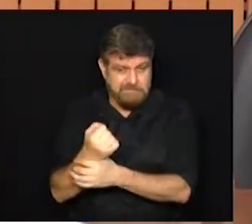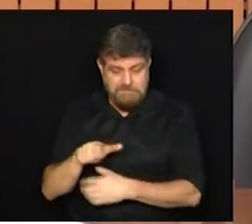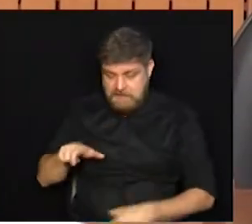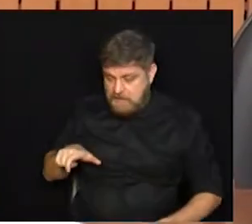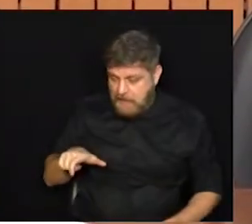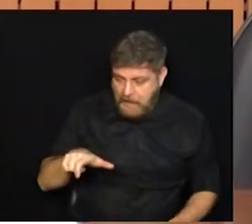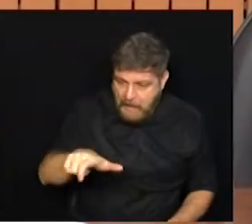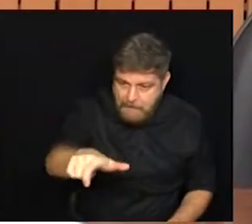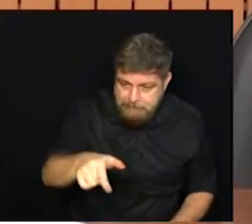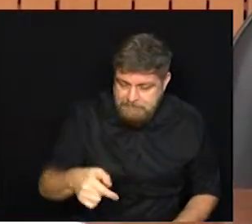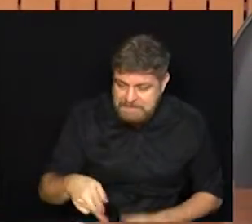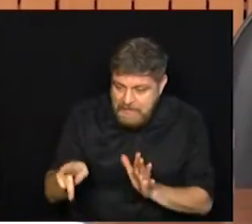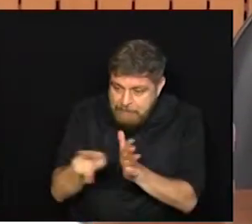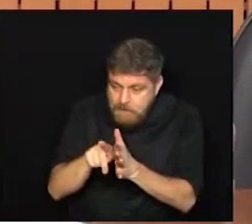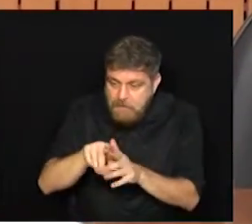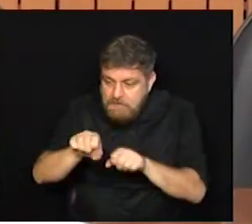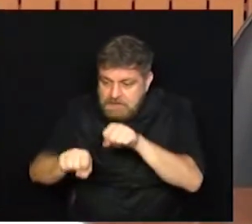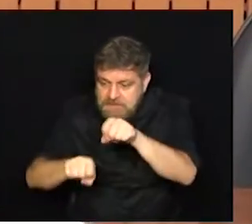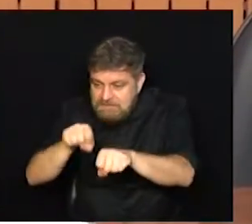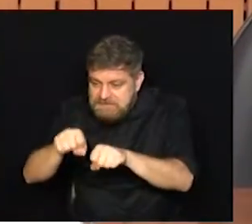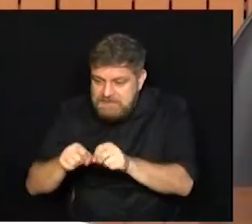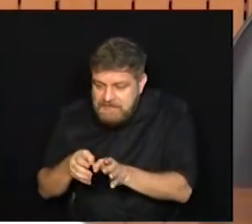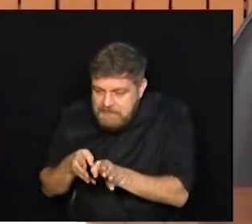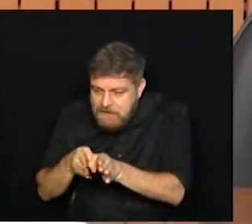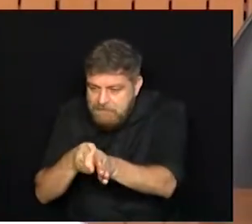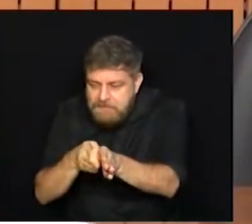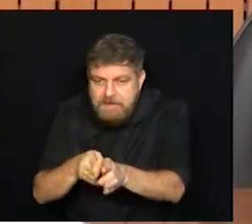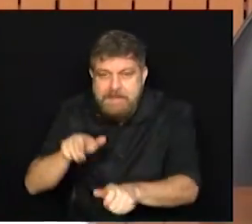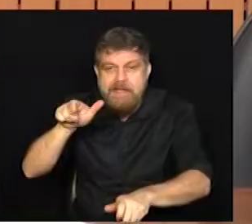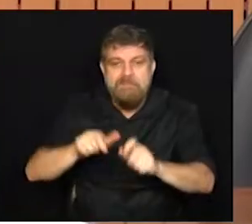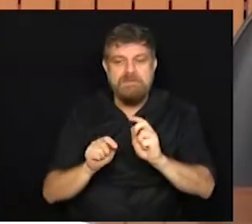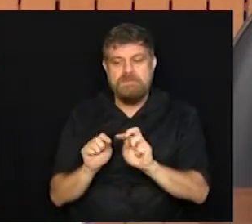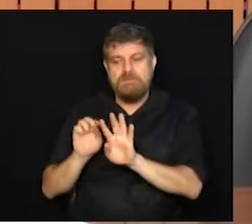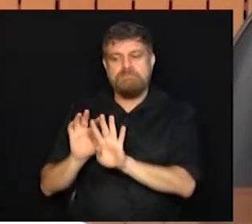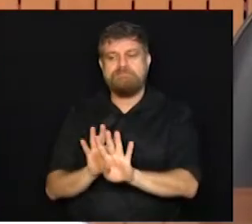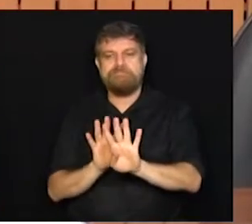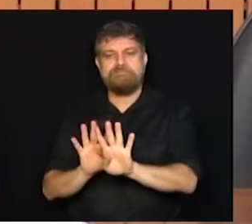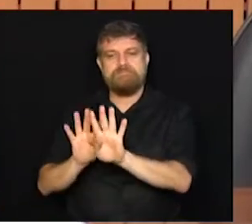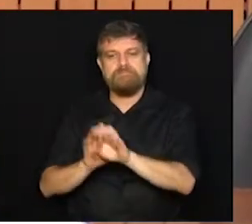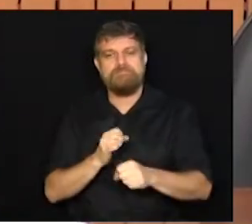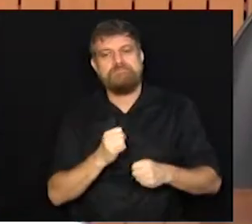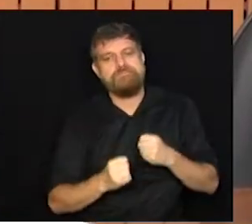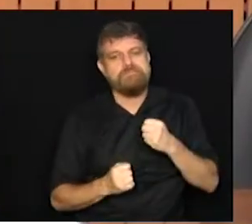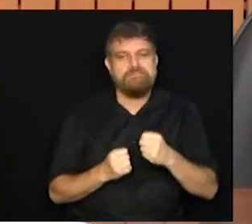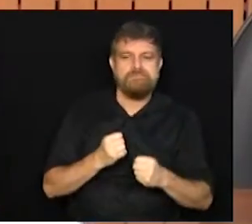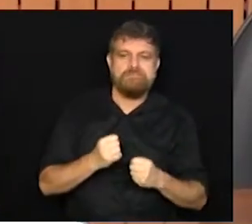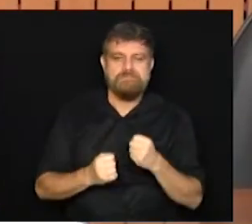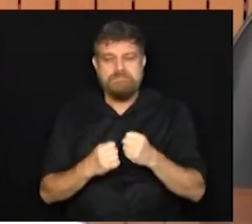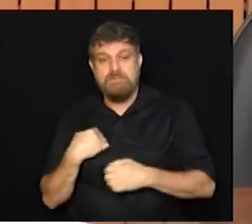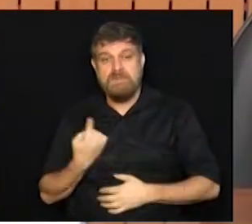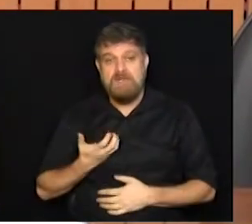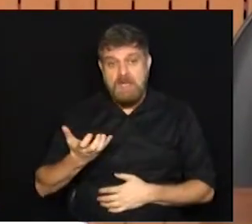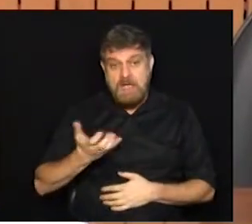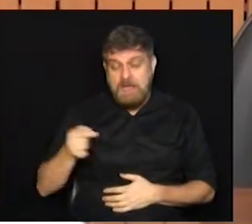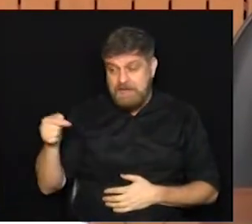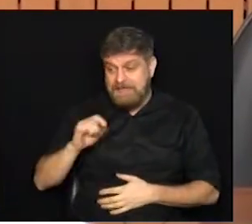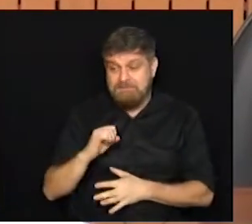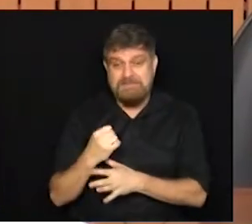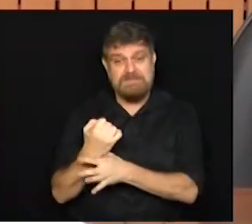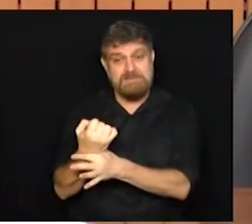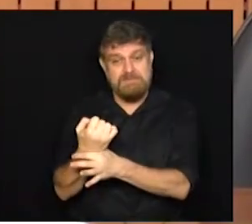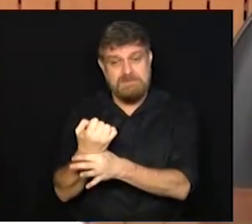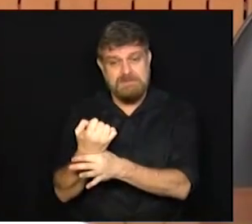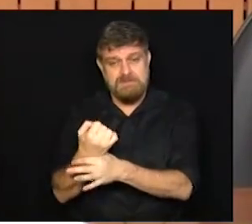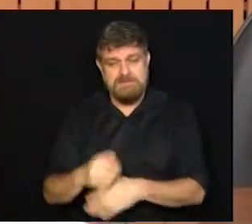é compatibilizado, se não, a gente pensar nos estudos, porque a gente quer uma ciclovia com segurança, quer